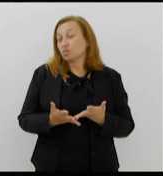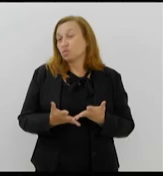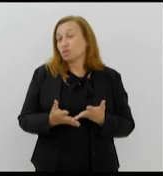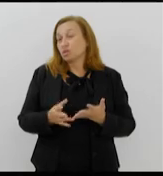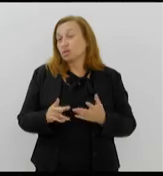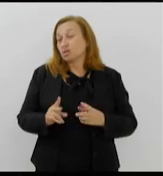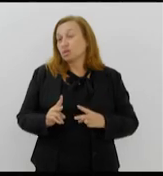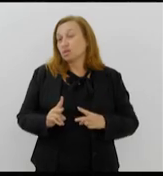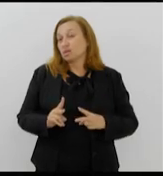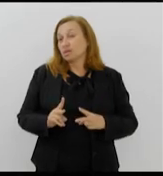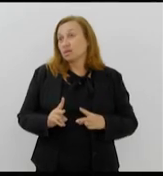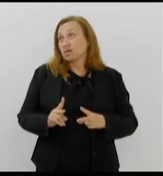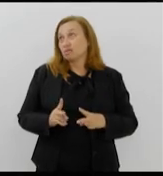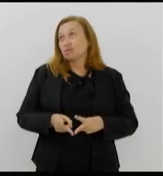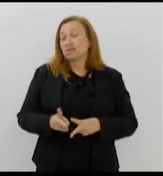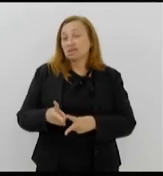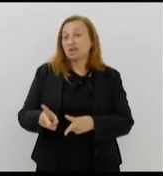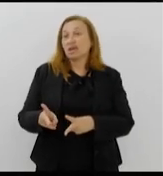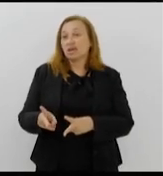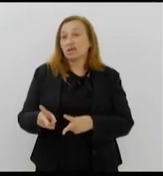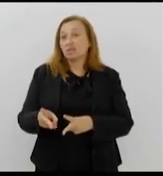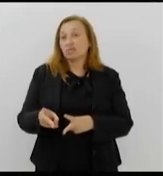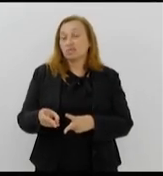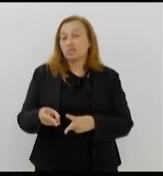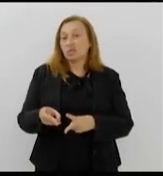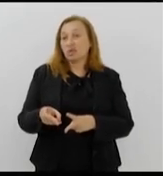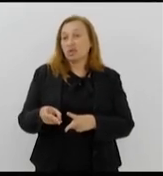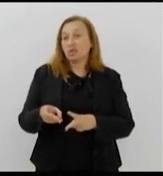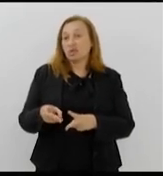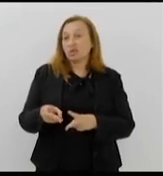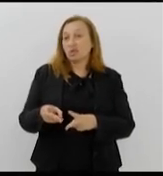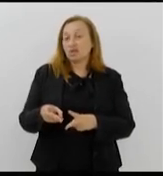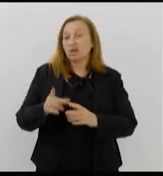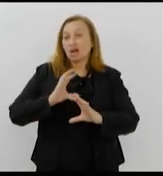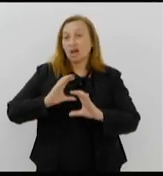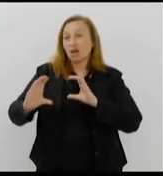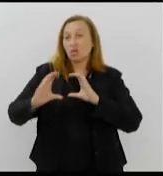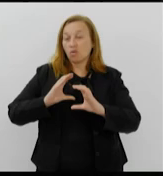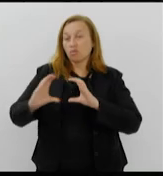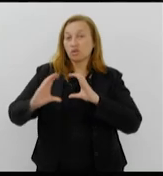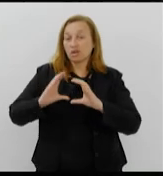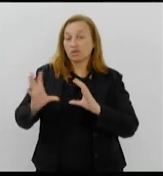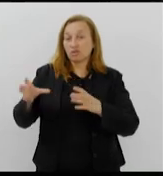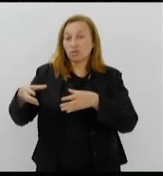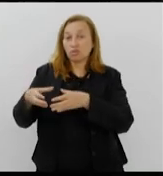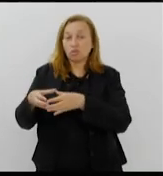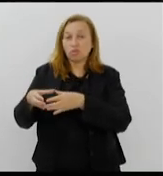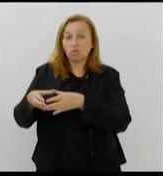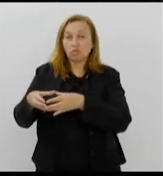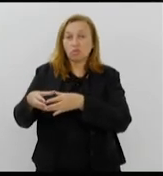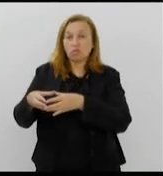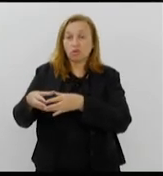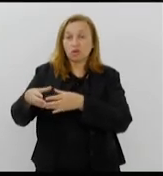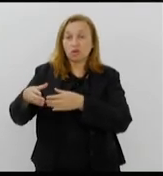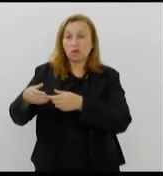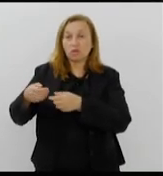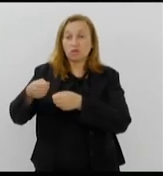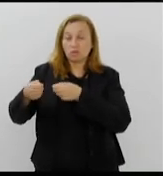das classes dominantes. E o nosso papel aqui